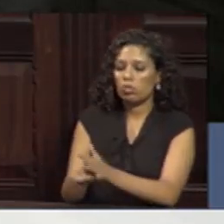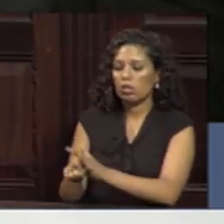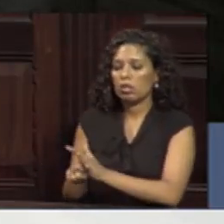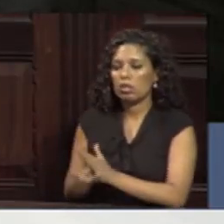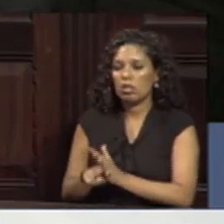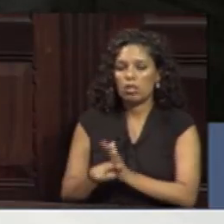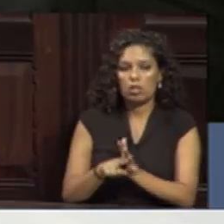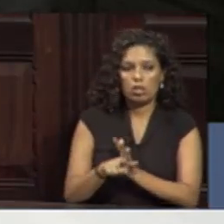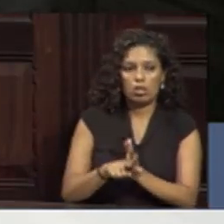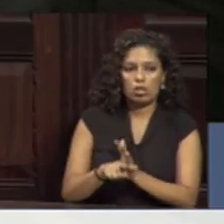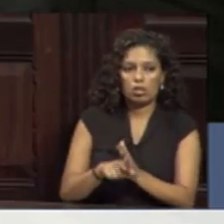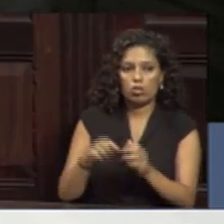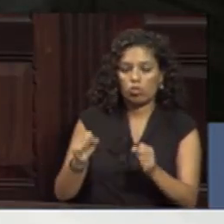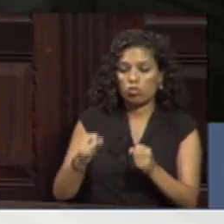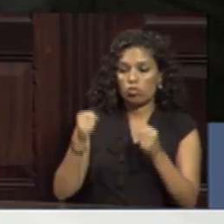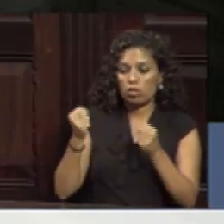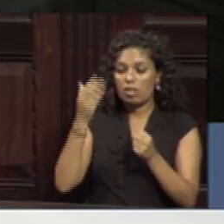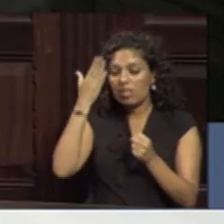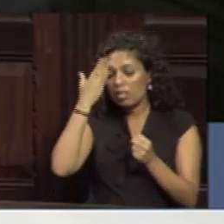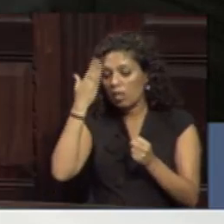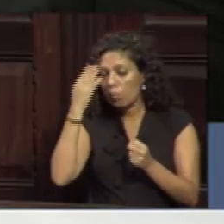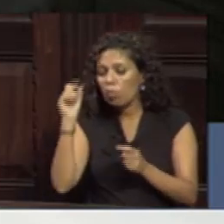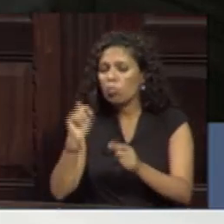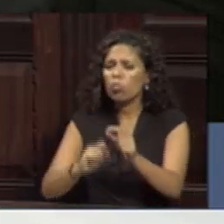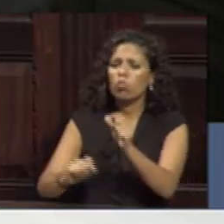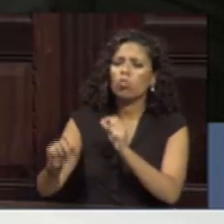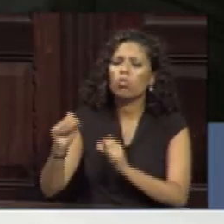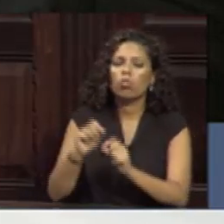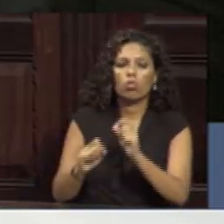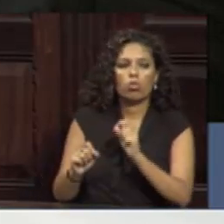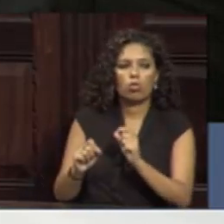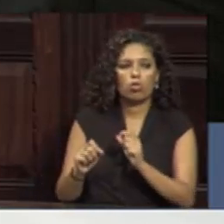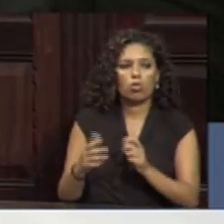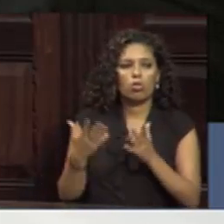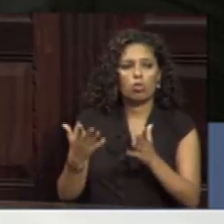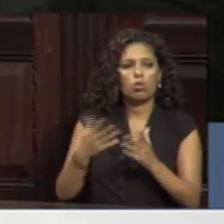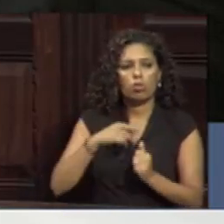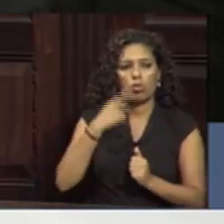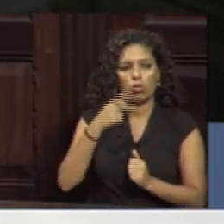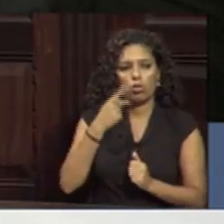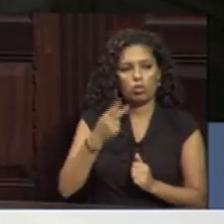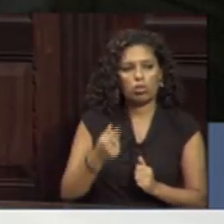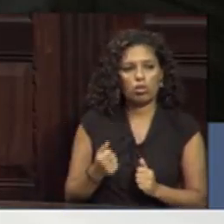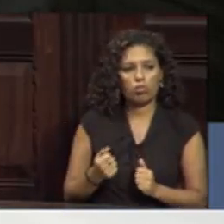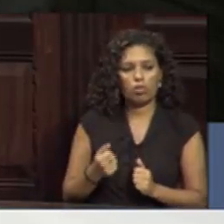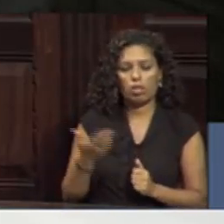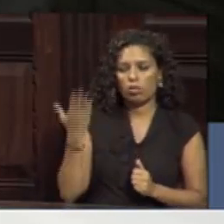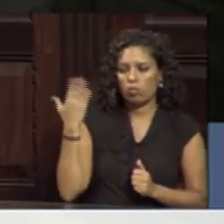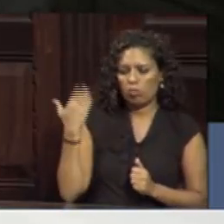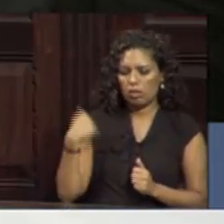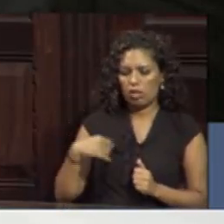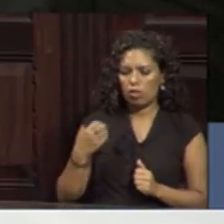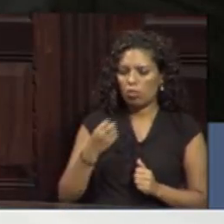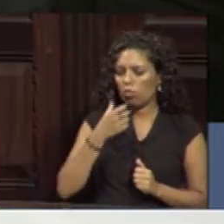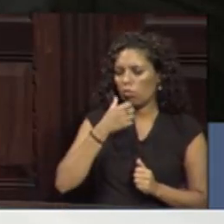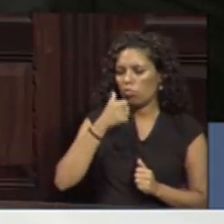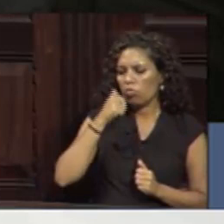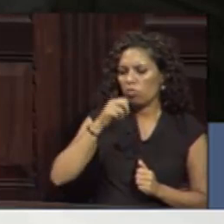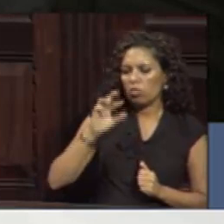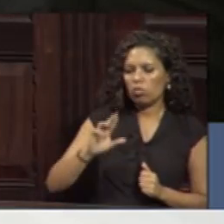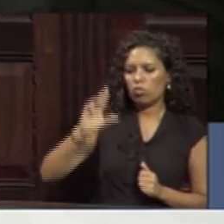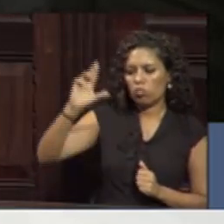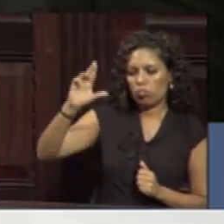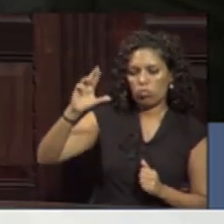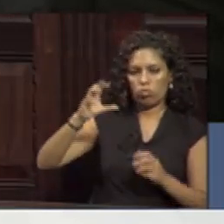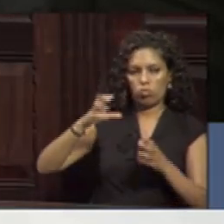na tentativa do esclarecimento do fato. Quero dizer que quando eu fui chefe da Polícia Civil, eu